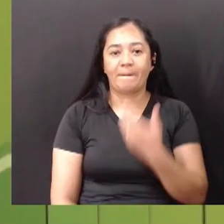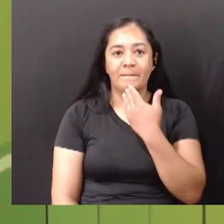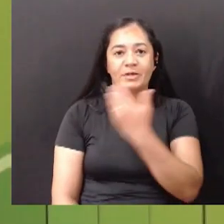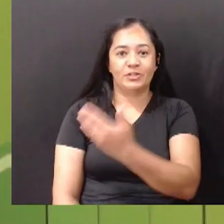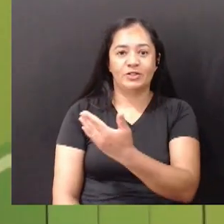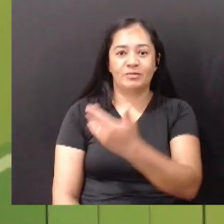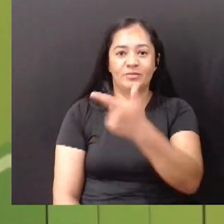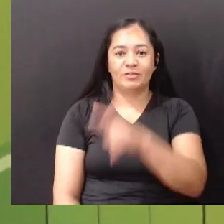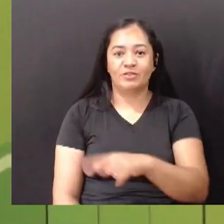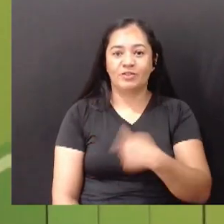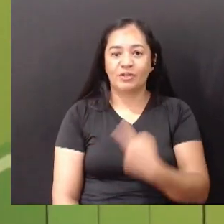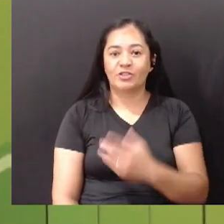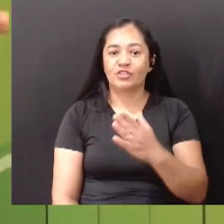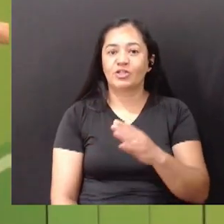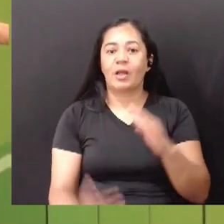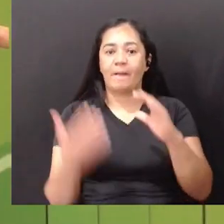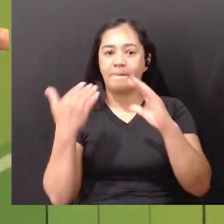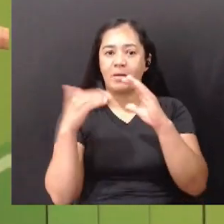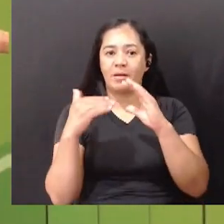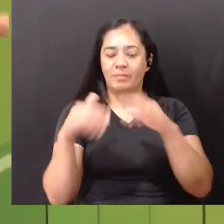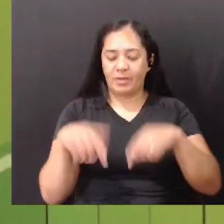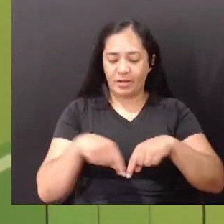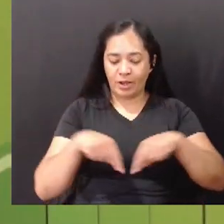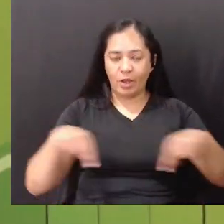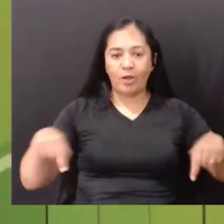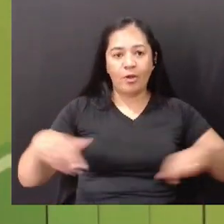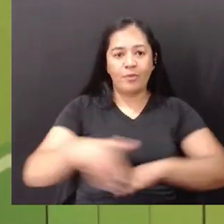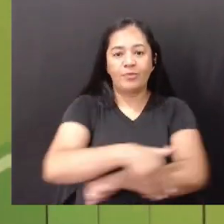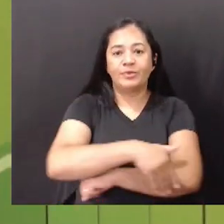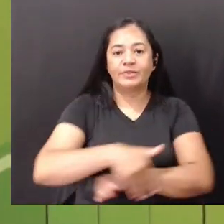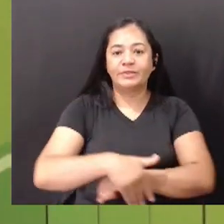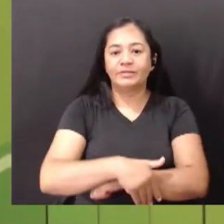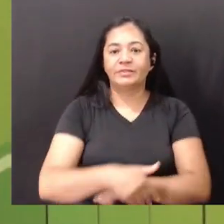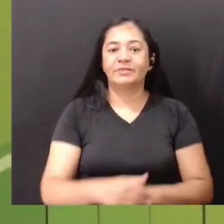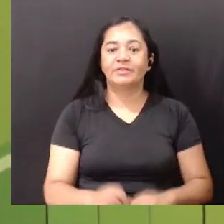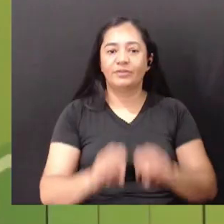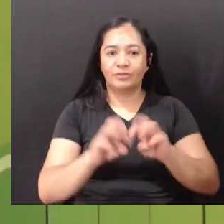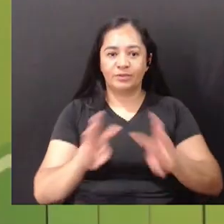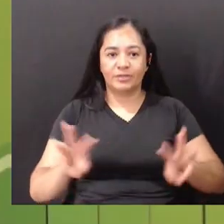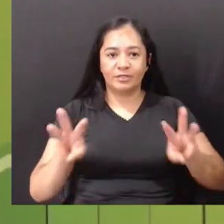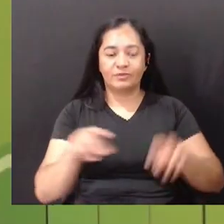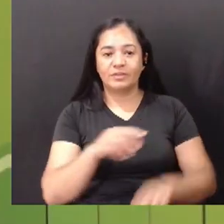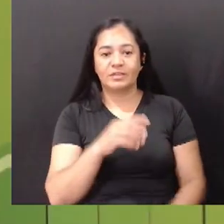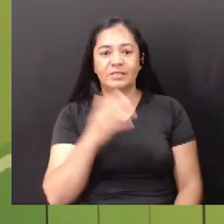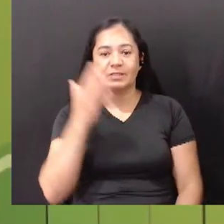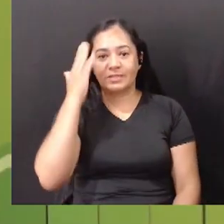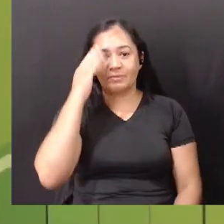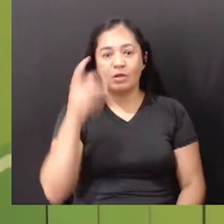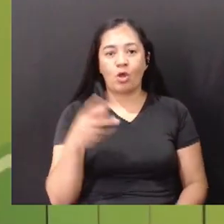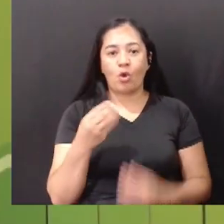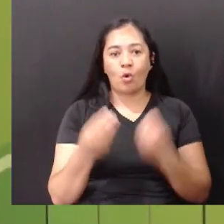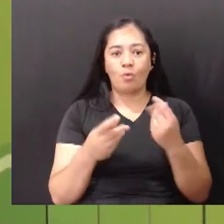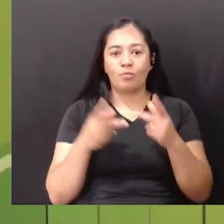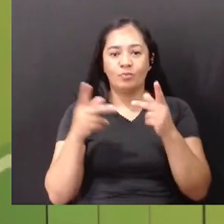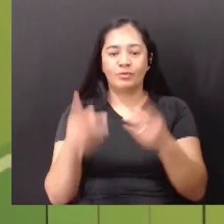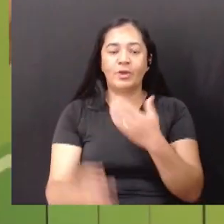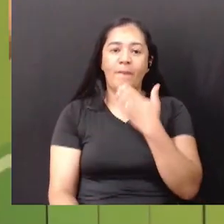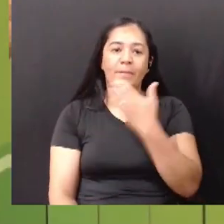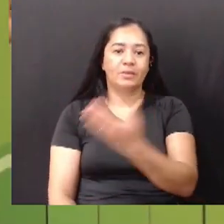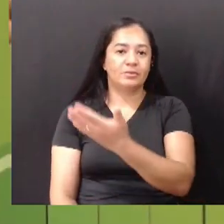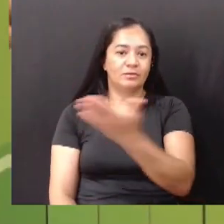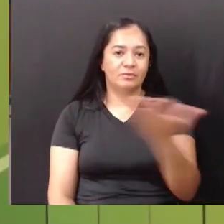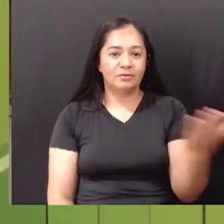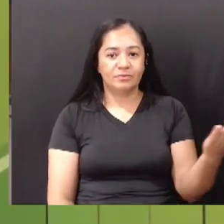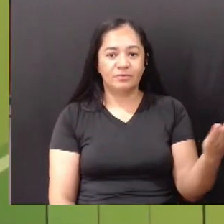E eu vou pedir para repetir, a gente já colocou aí o endereço do site para que você possa ver como funcionam essas visitas.